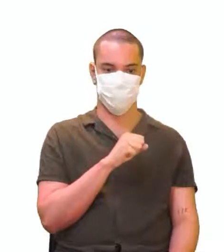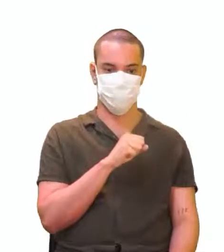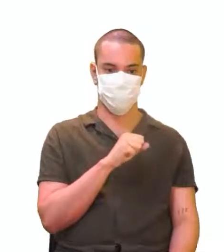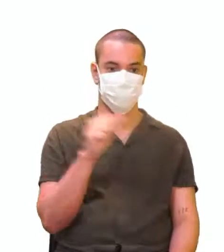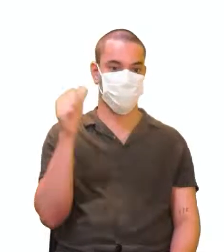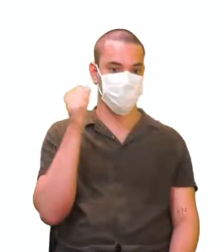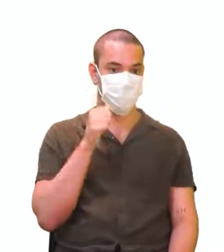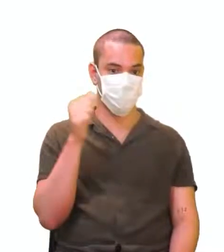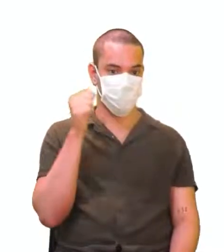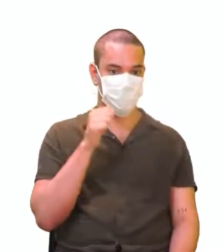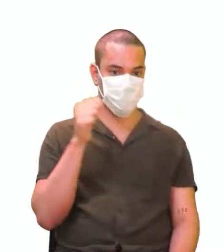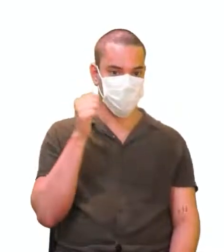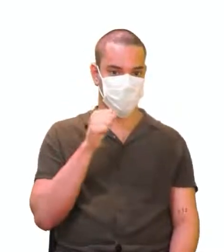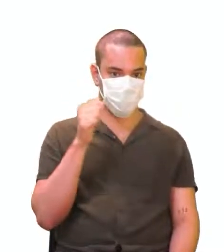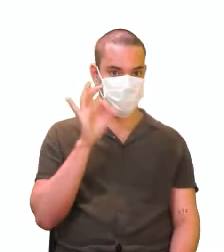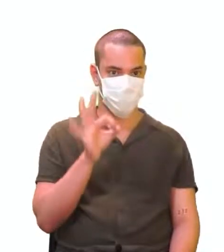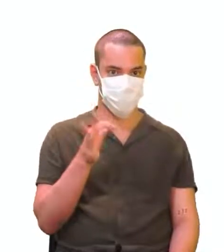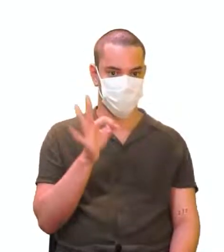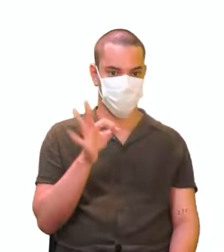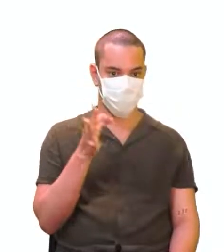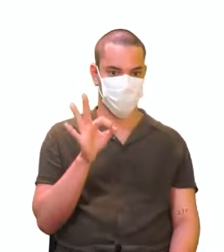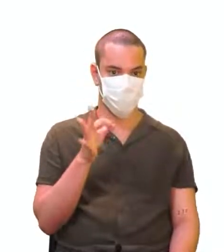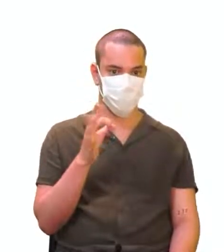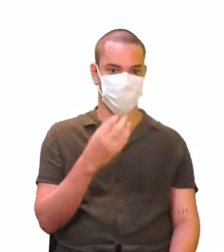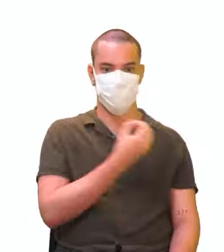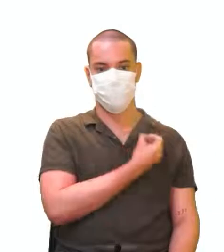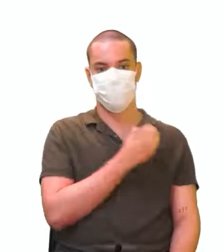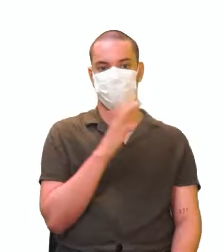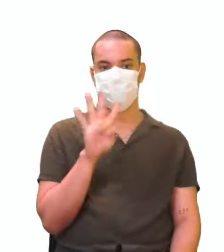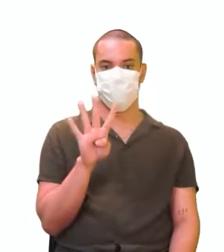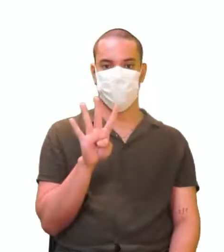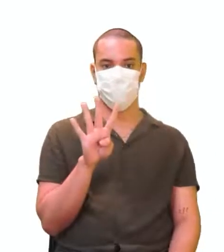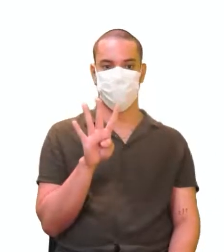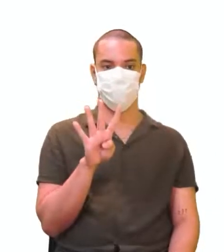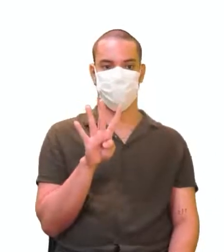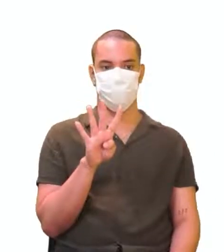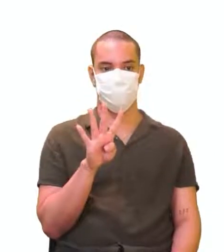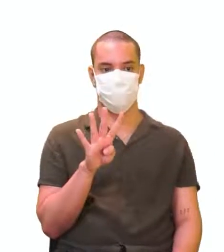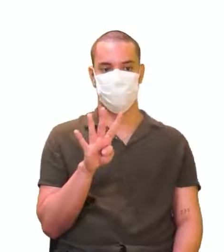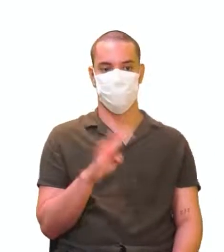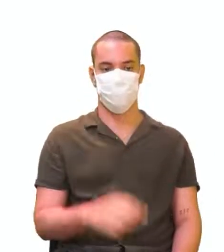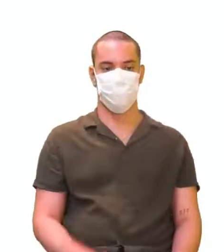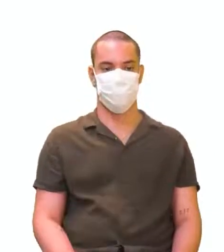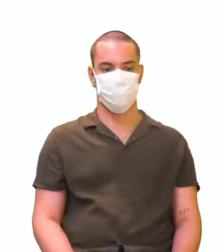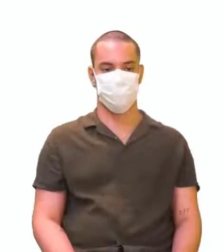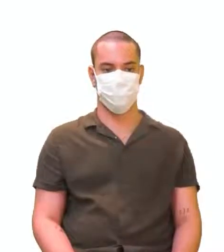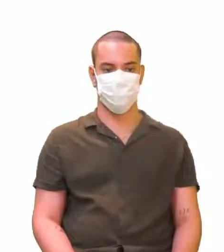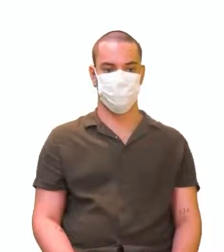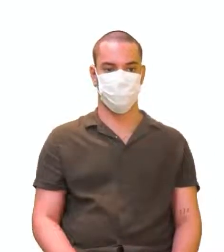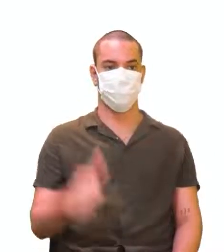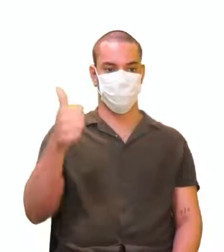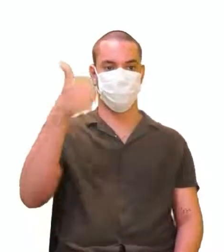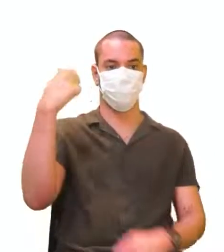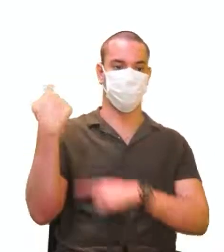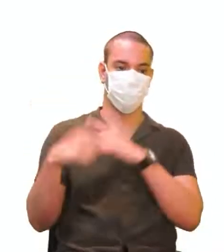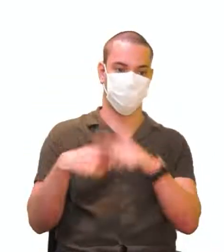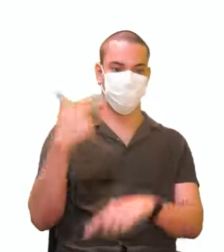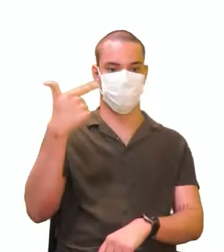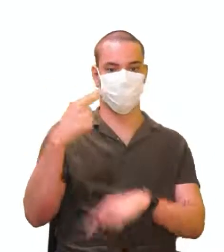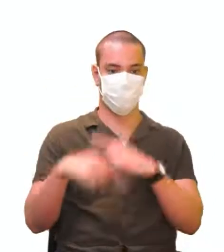a mulher, né? 4. Primeira geração, segunda